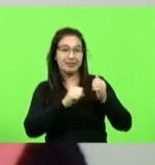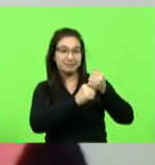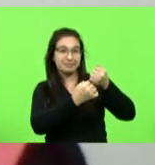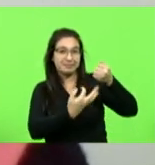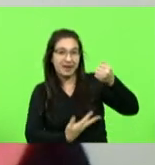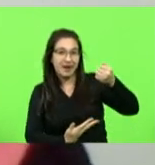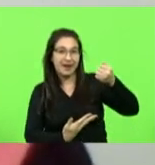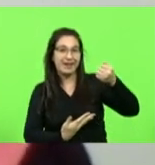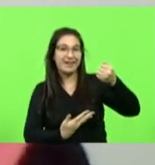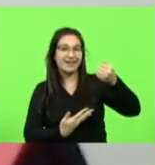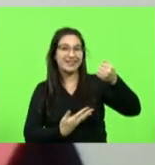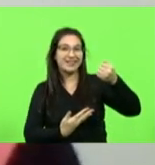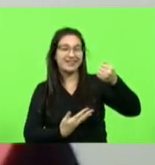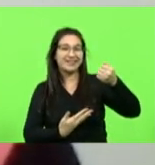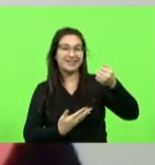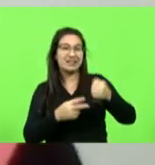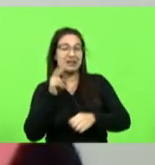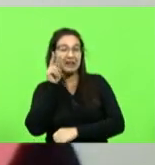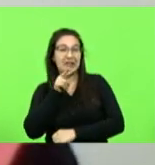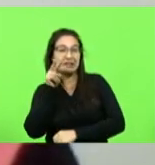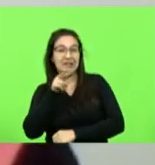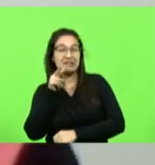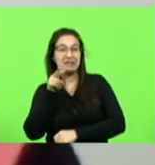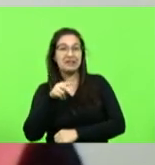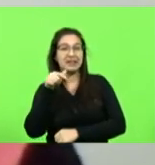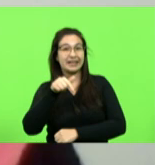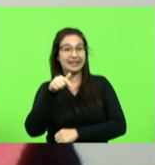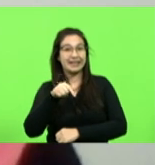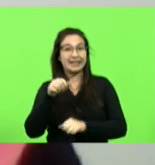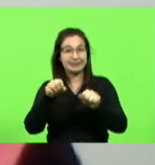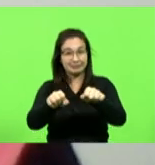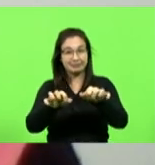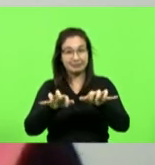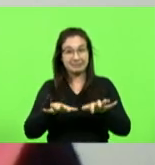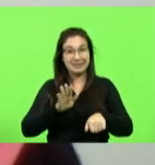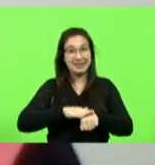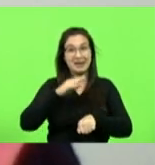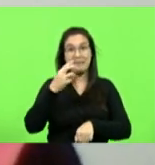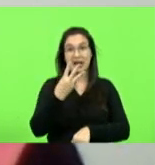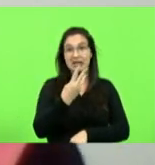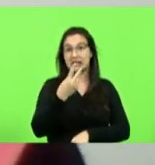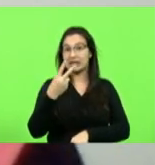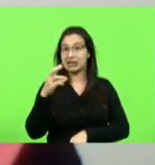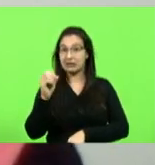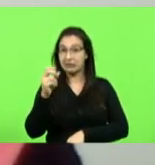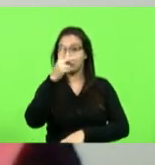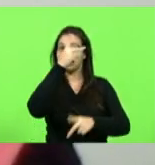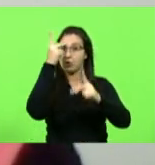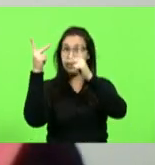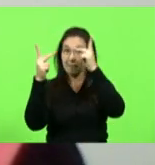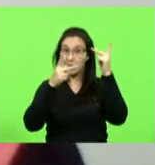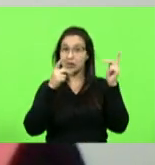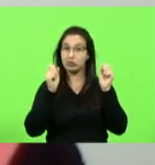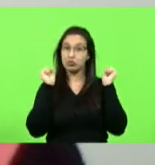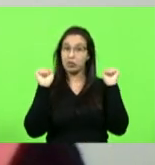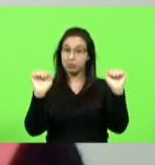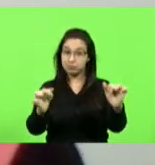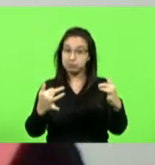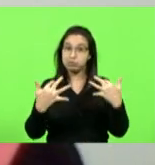aqui acompanhando esta audiência, mais de 320 pessoas simultaneamente.